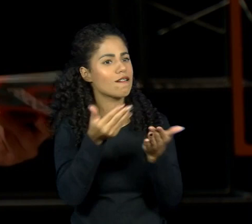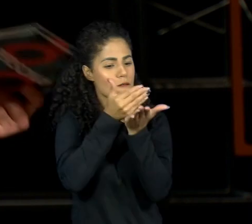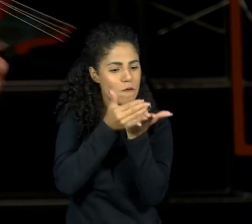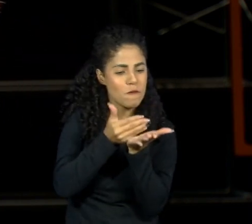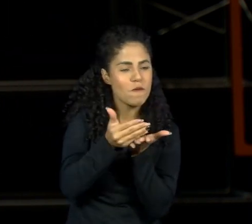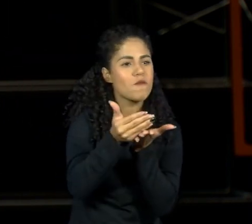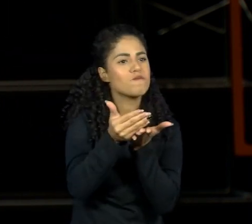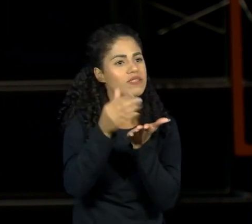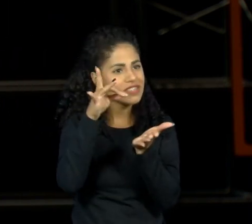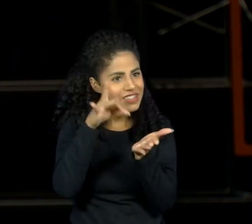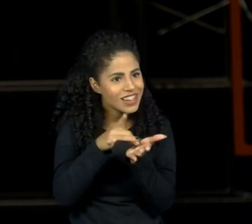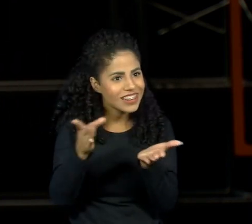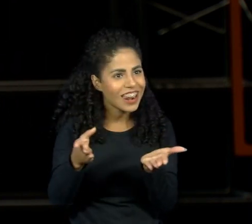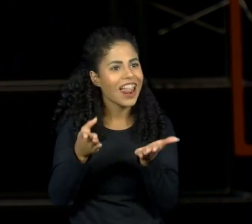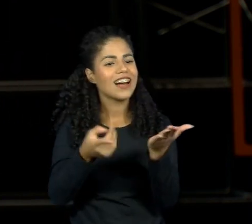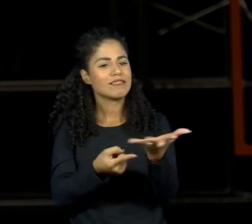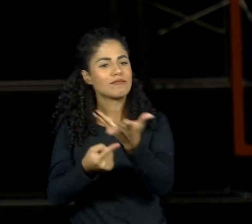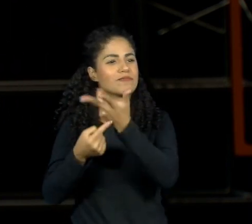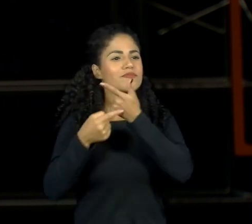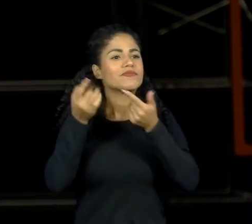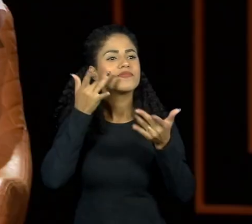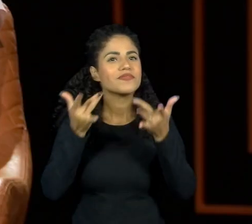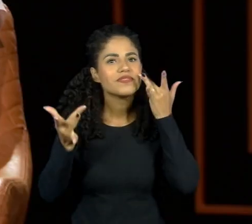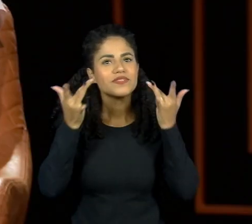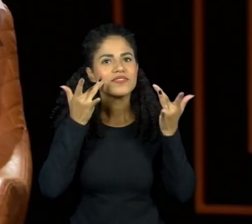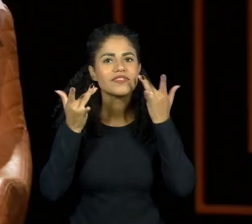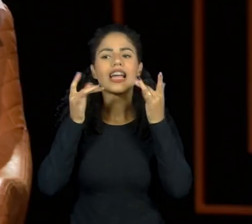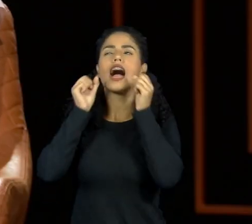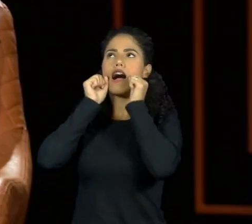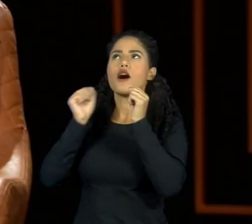iniciada na arte teatral... Abençoada pela